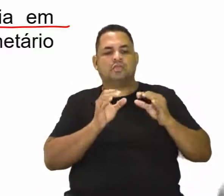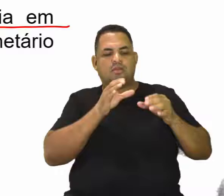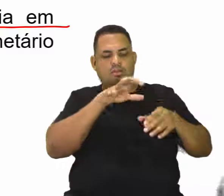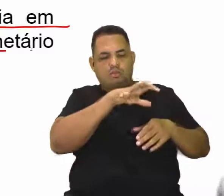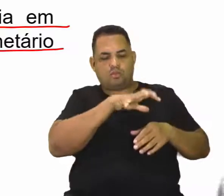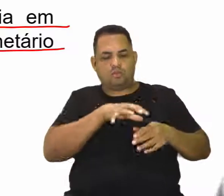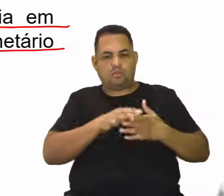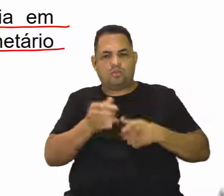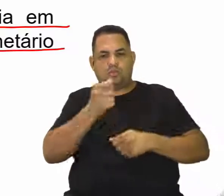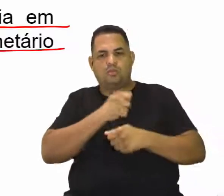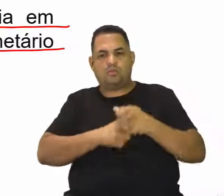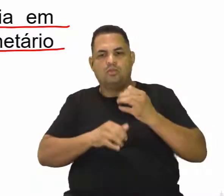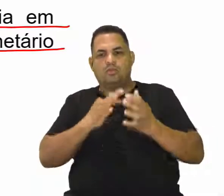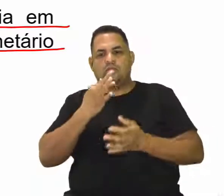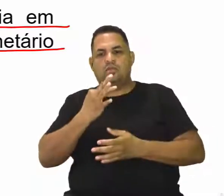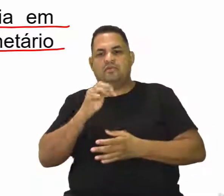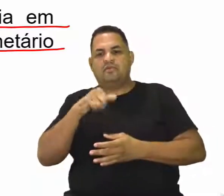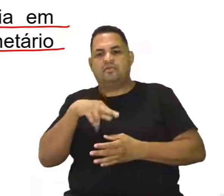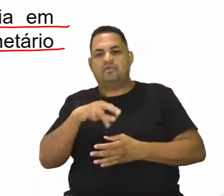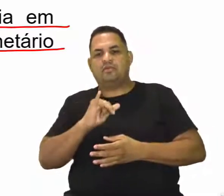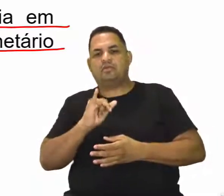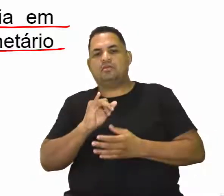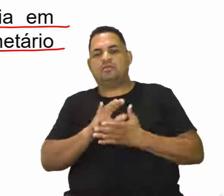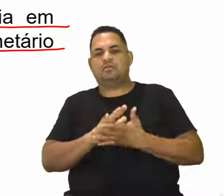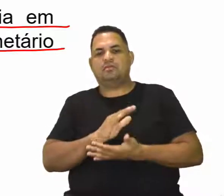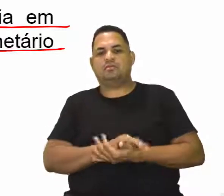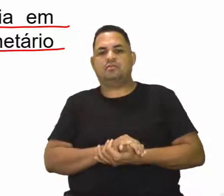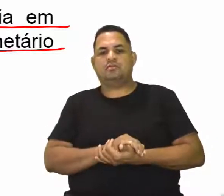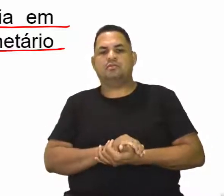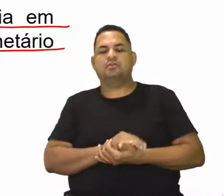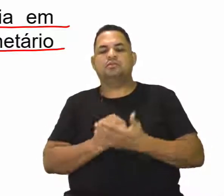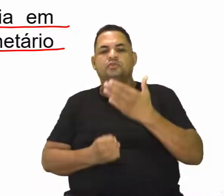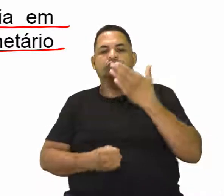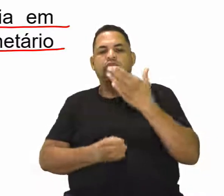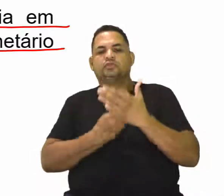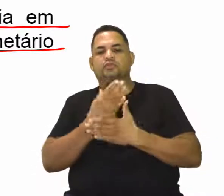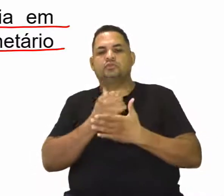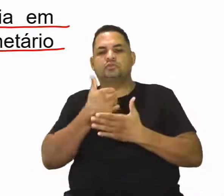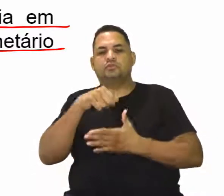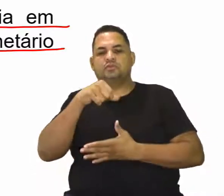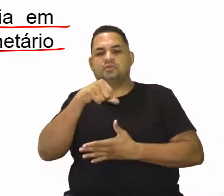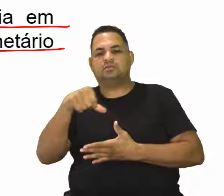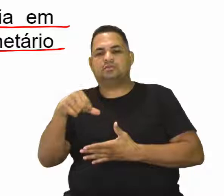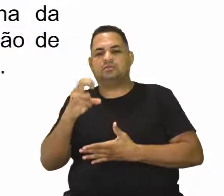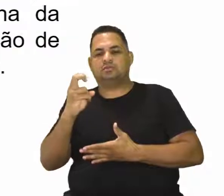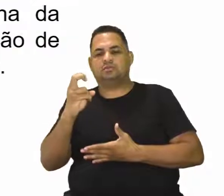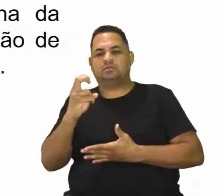econômicos, como o Fundo Monetário Internacional, que é o FMI, que foi criado em